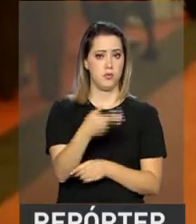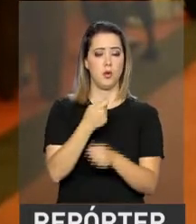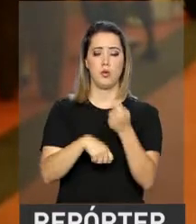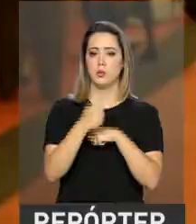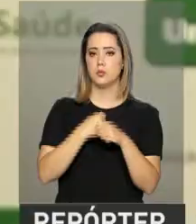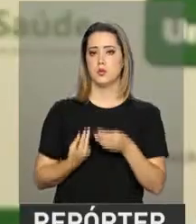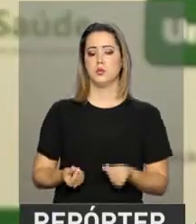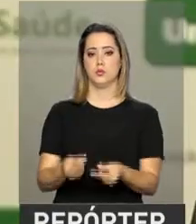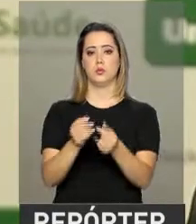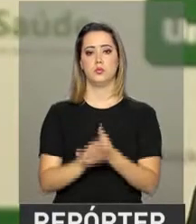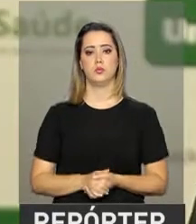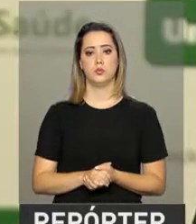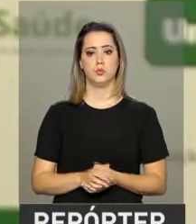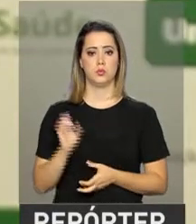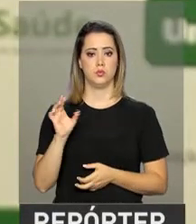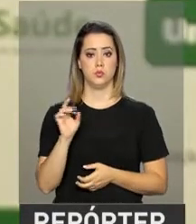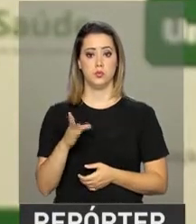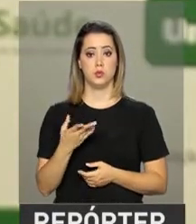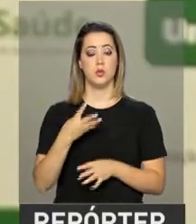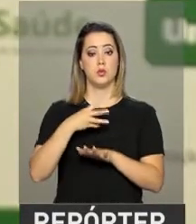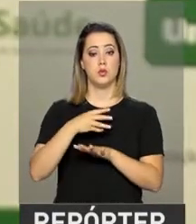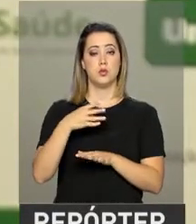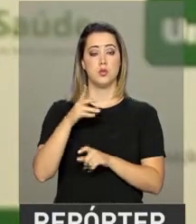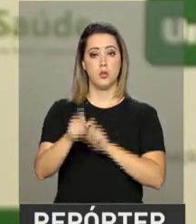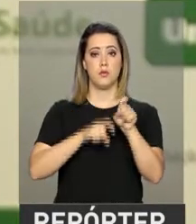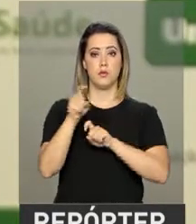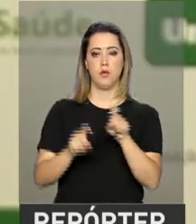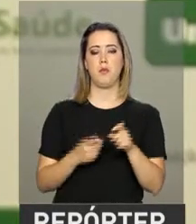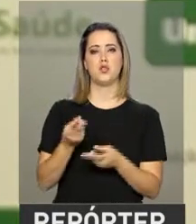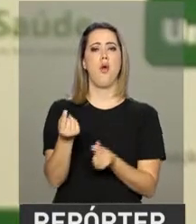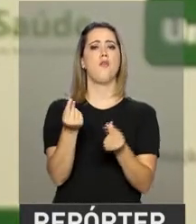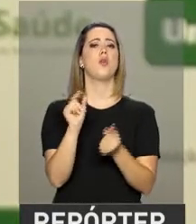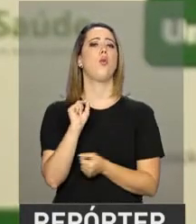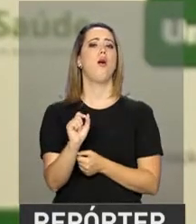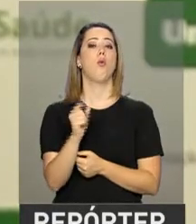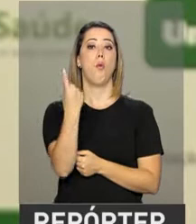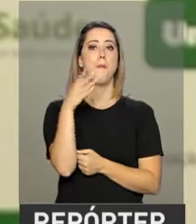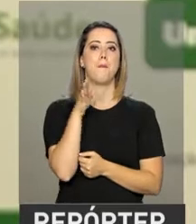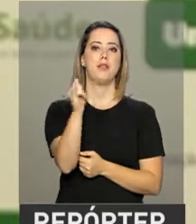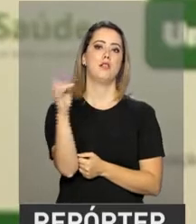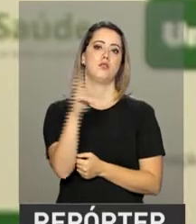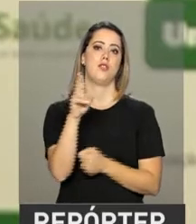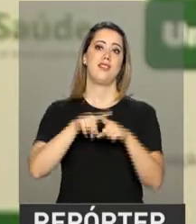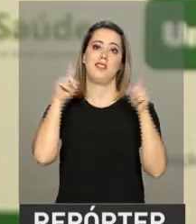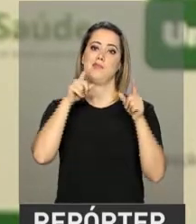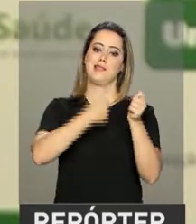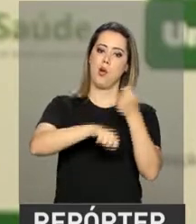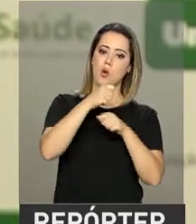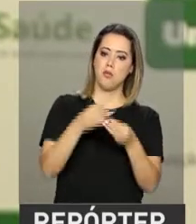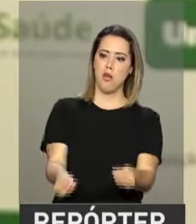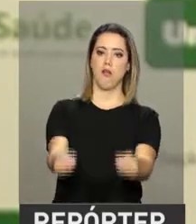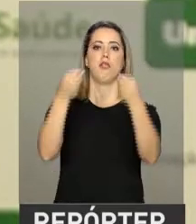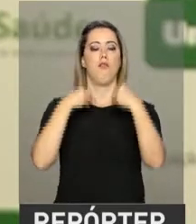públicos só a informatização vai custar um bilhão e meio por ano e economizará 20 bilhões por ano a